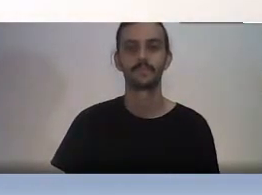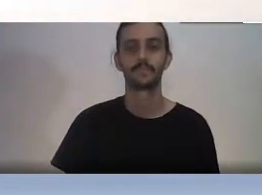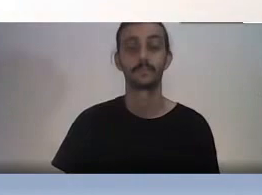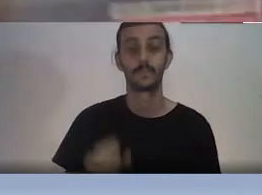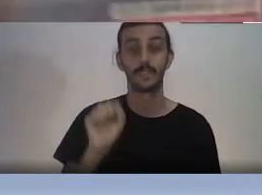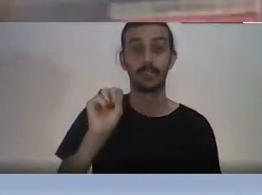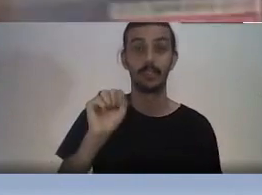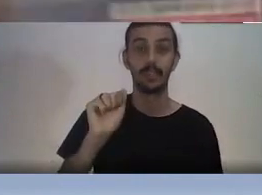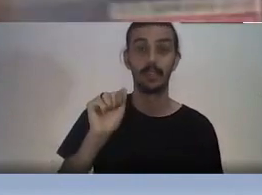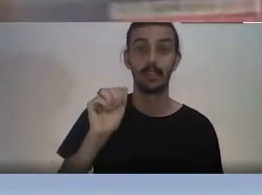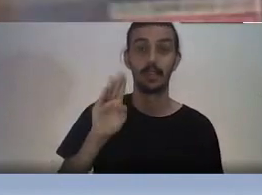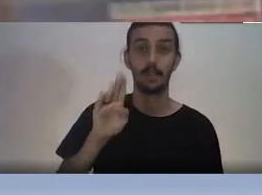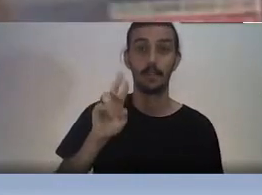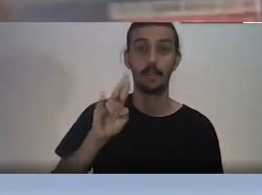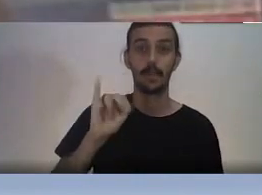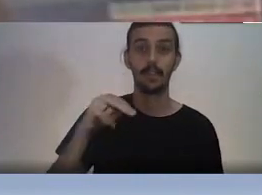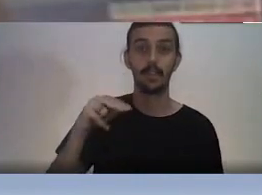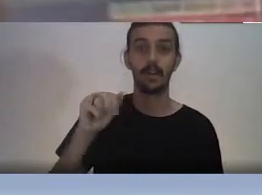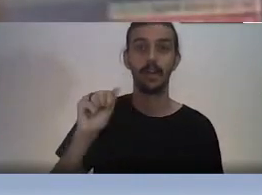Sabrina da Cunha Blem.